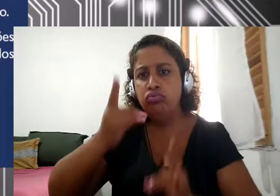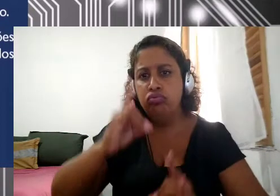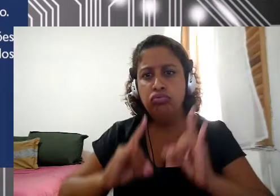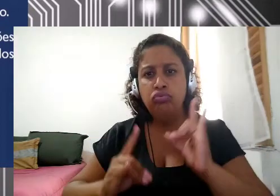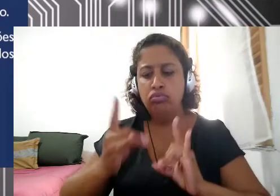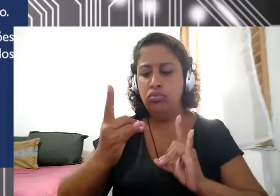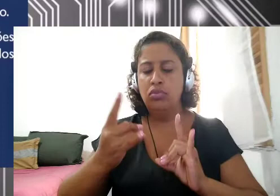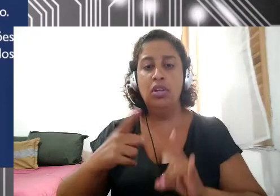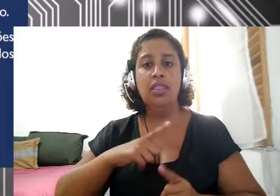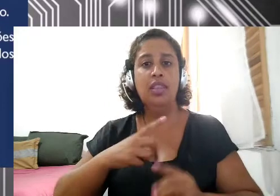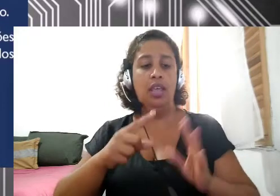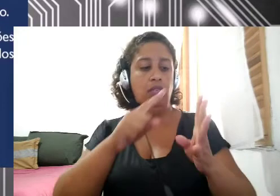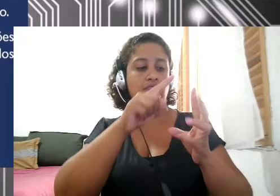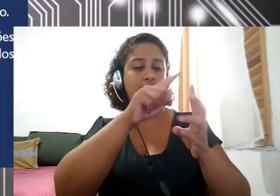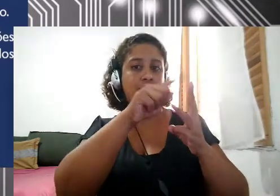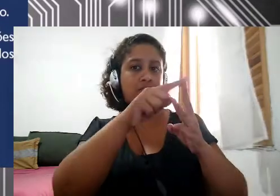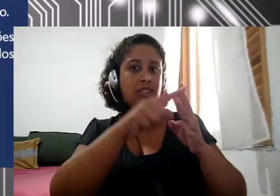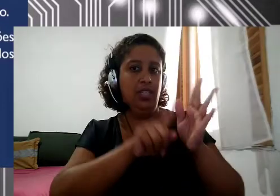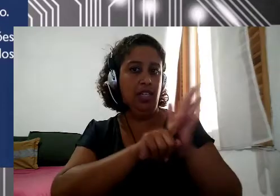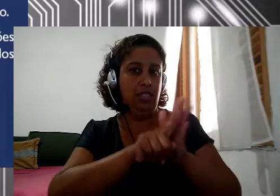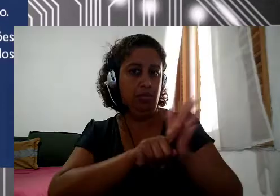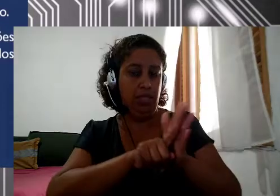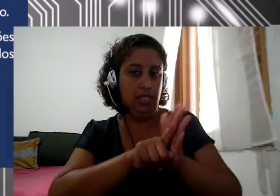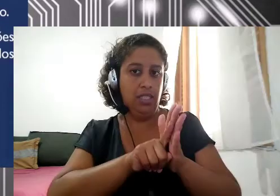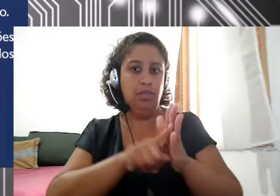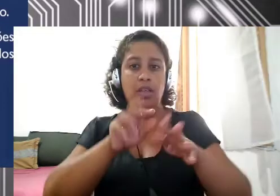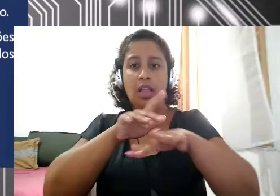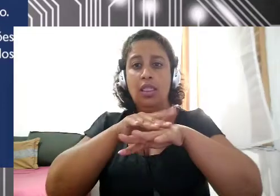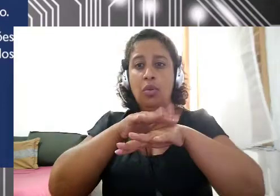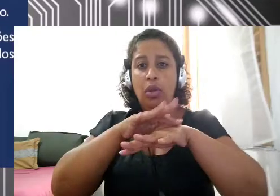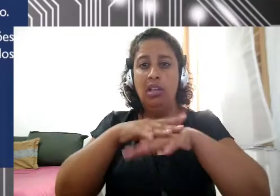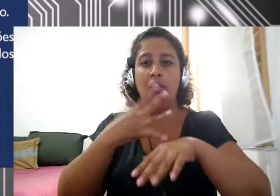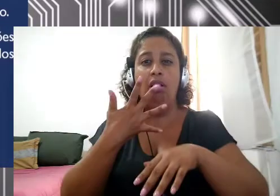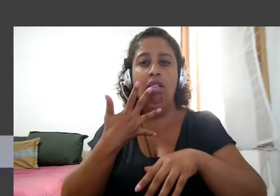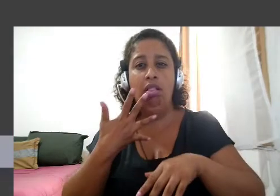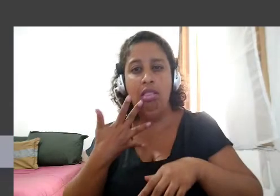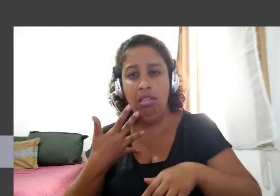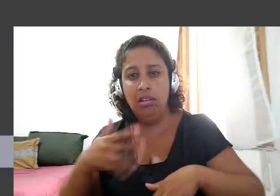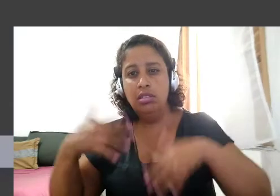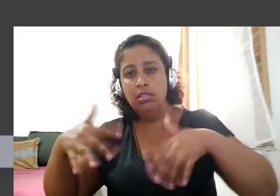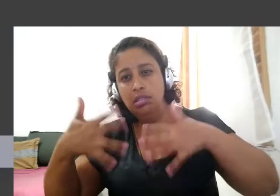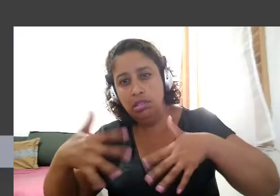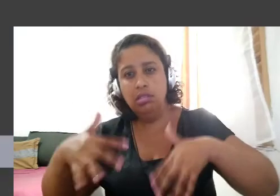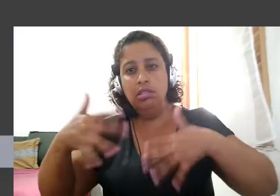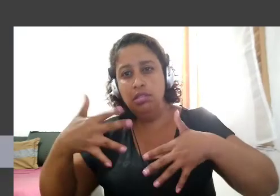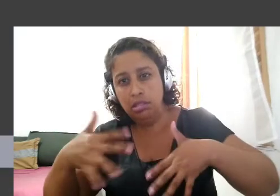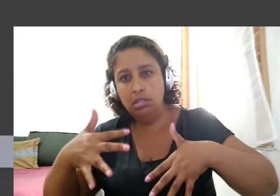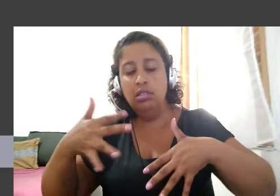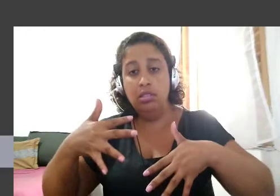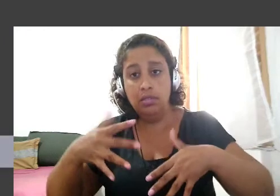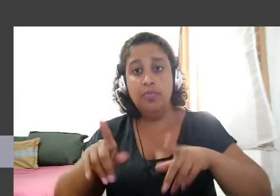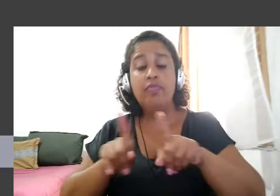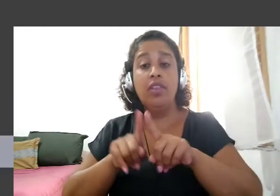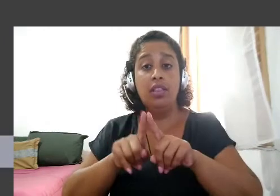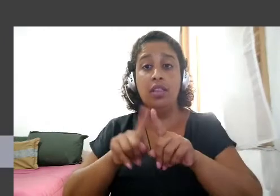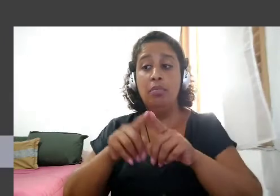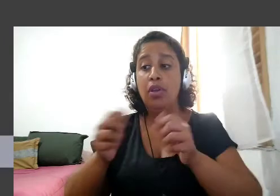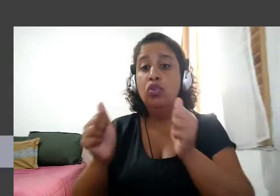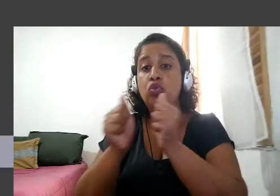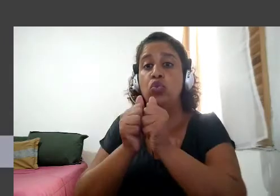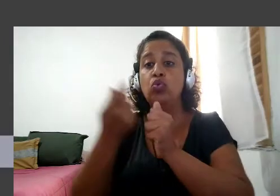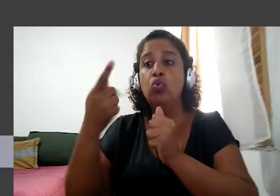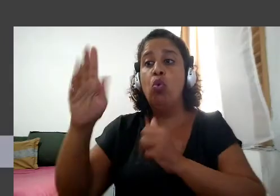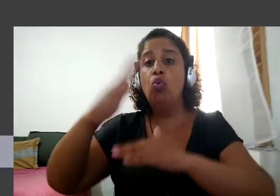AVC na aprendizagem motora. E aí ele utilizava o encefalograma para ver a ativação cortical. Já Silva